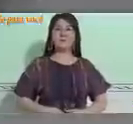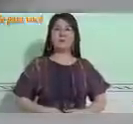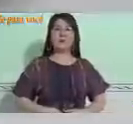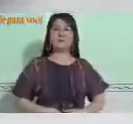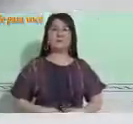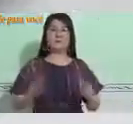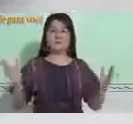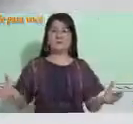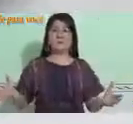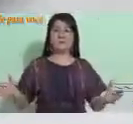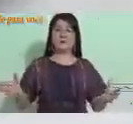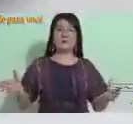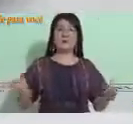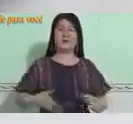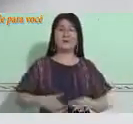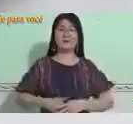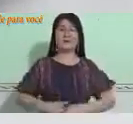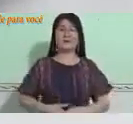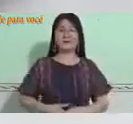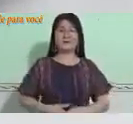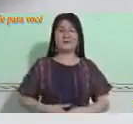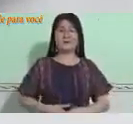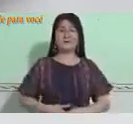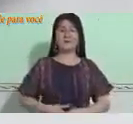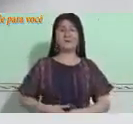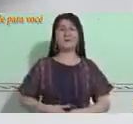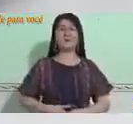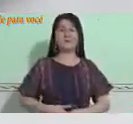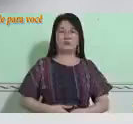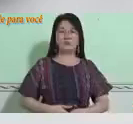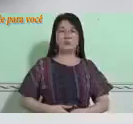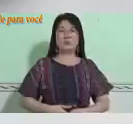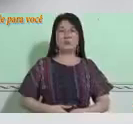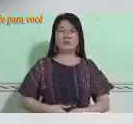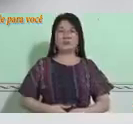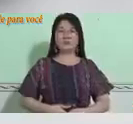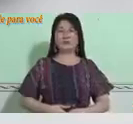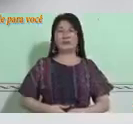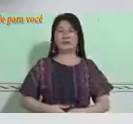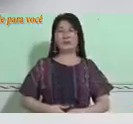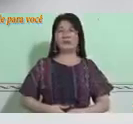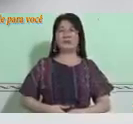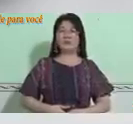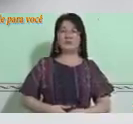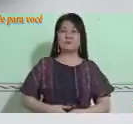ser identificada, já que o sintoma só surge após exposição ao fator.